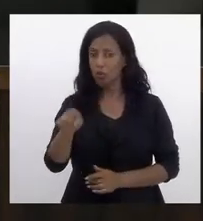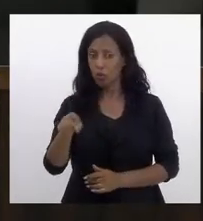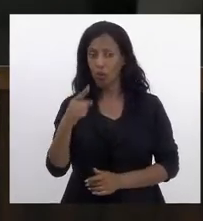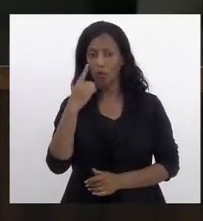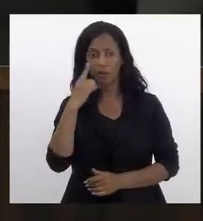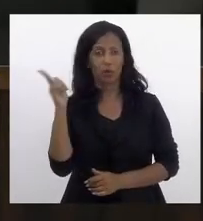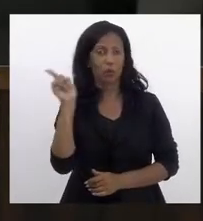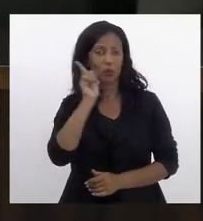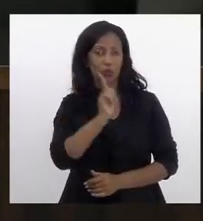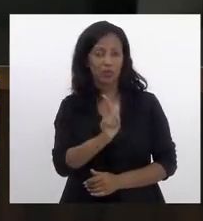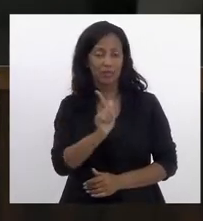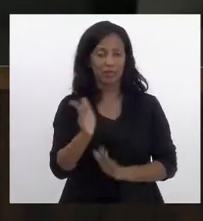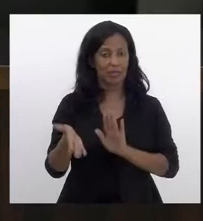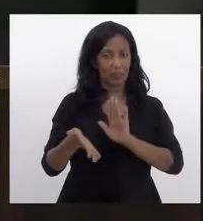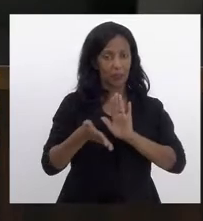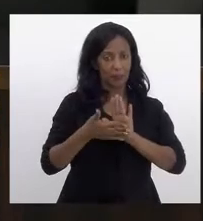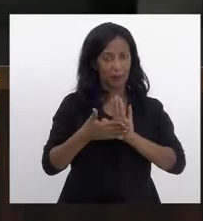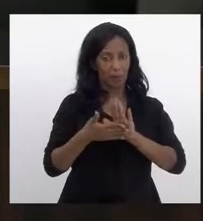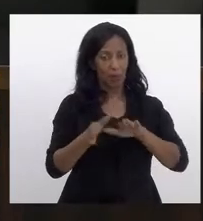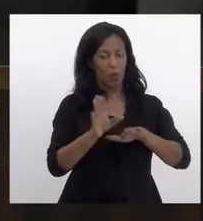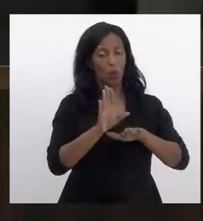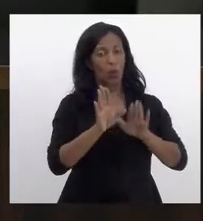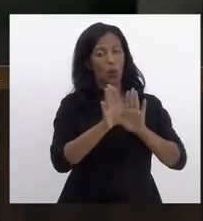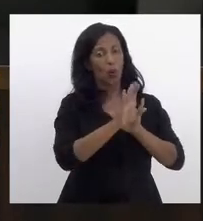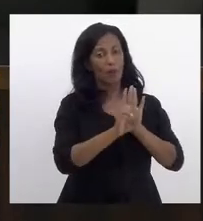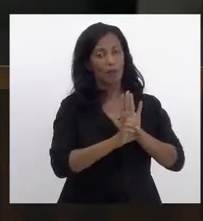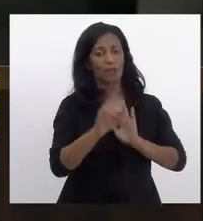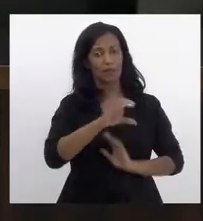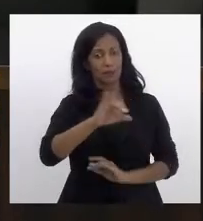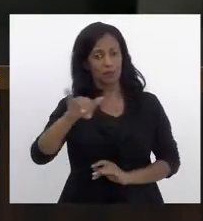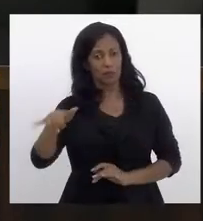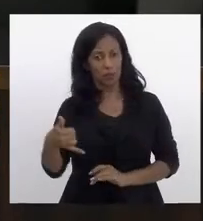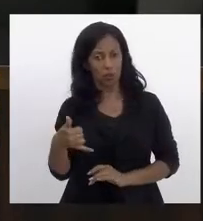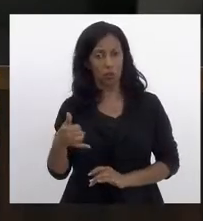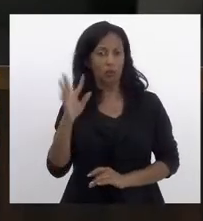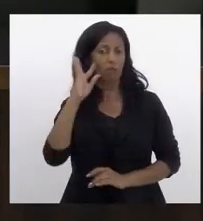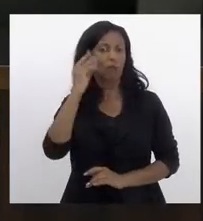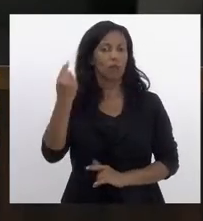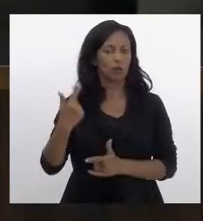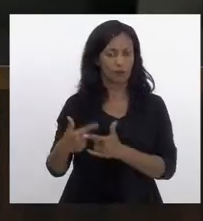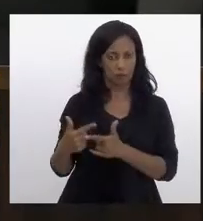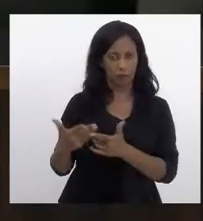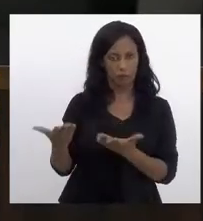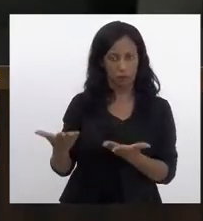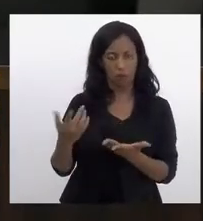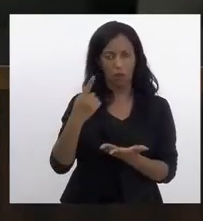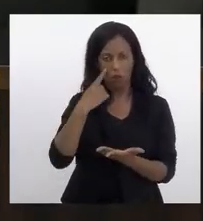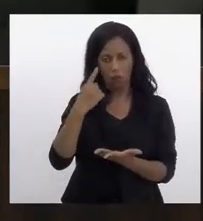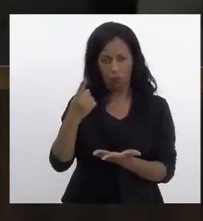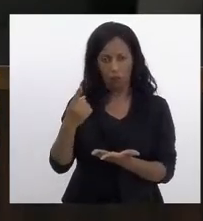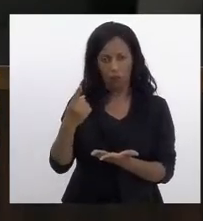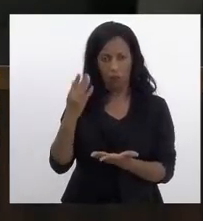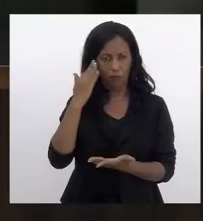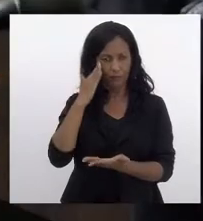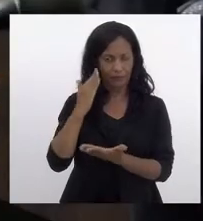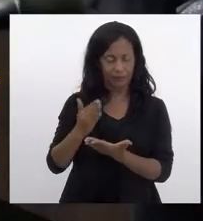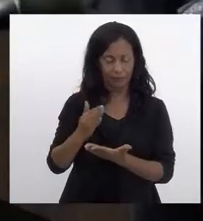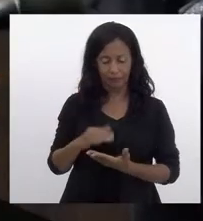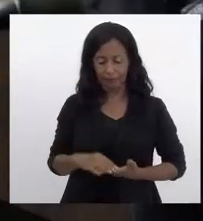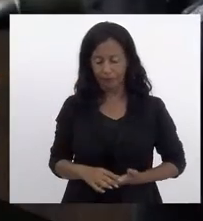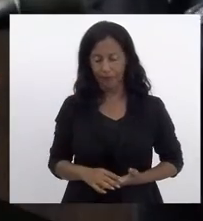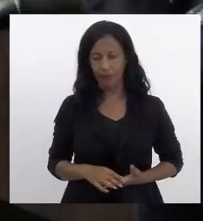consegue dar o parecer com emenda na CCJ, porque aí sana essa questão. Então, vamos ouvir o deputado Luiz, por favor. Senhor